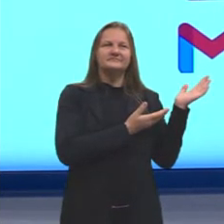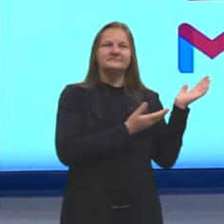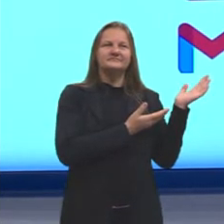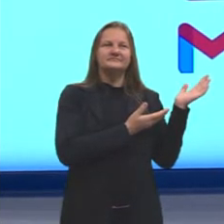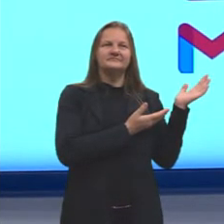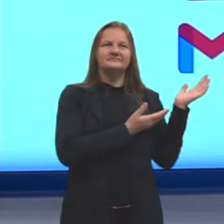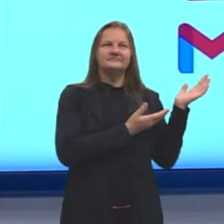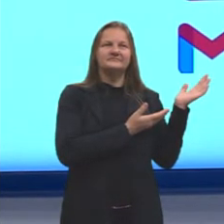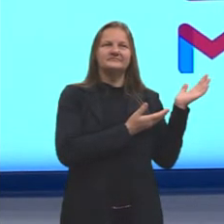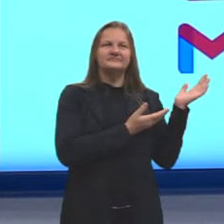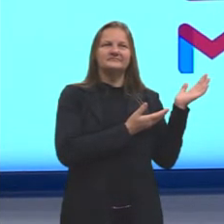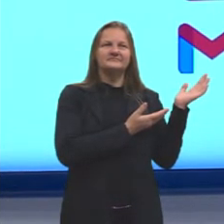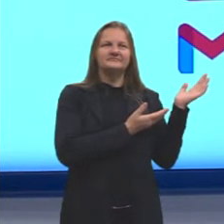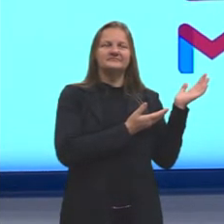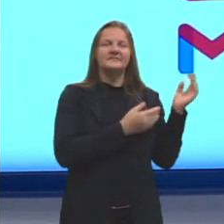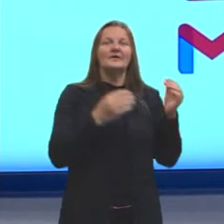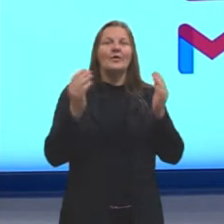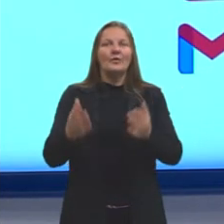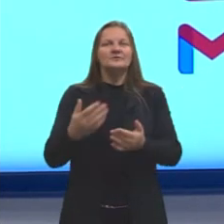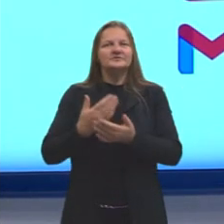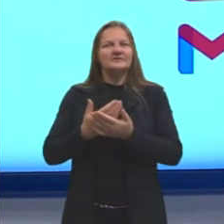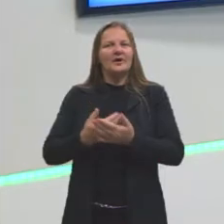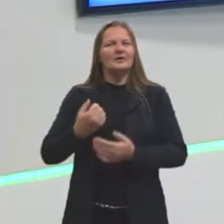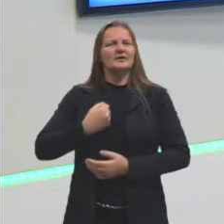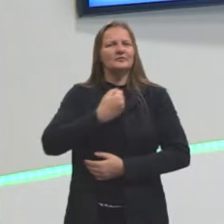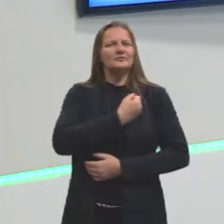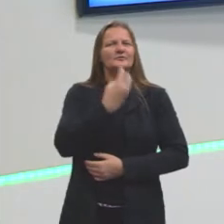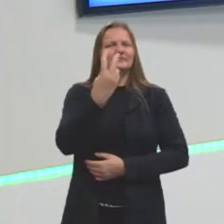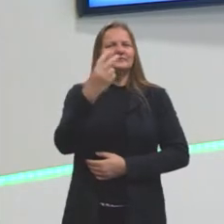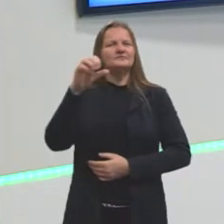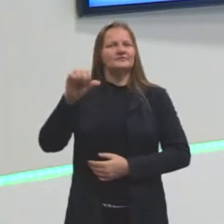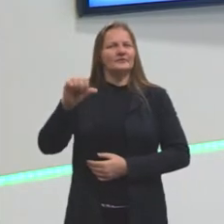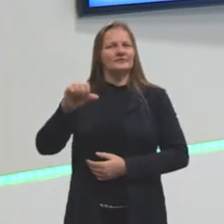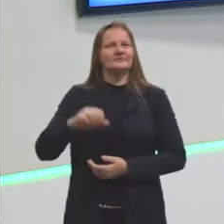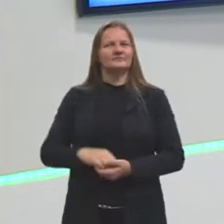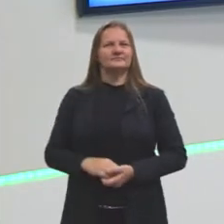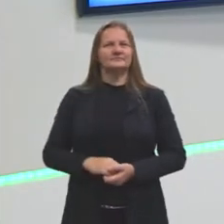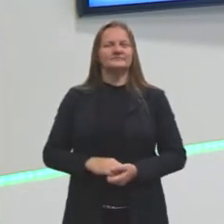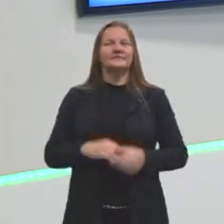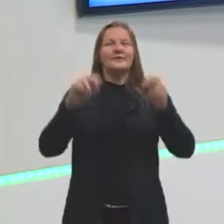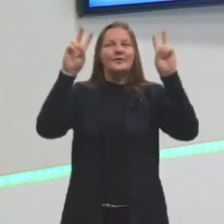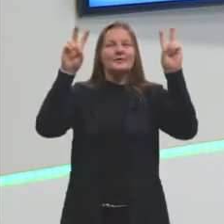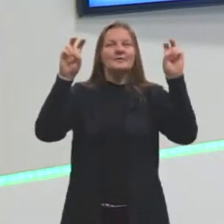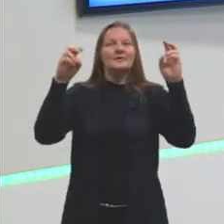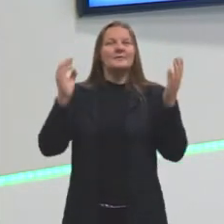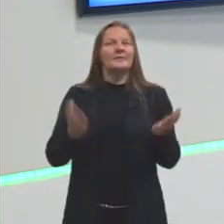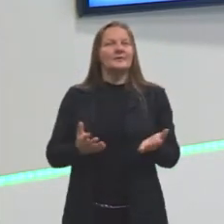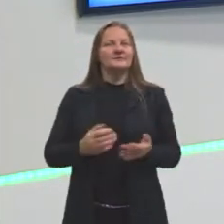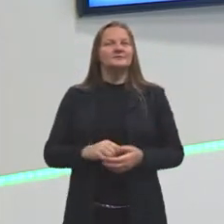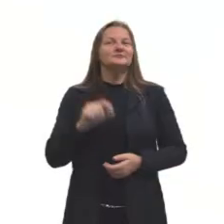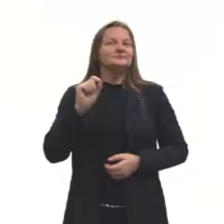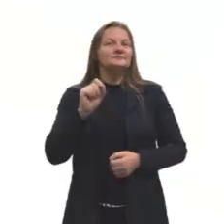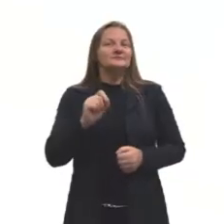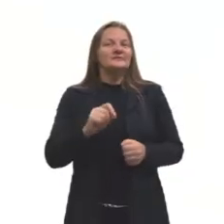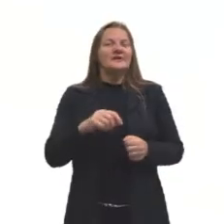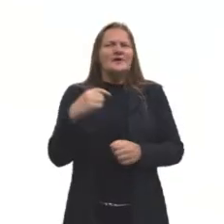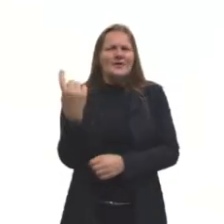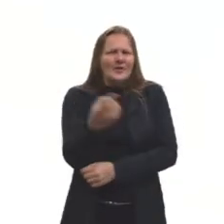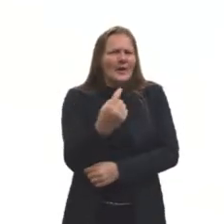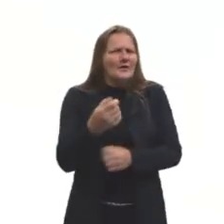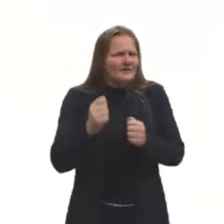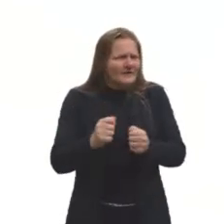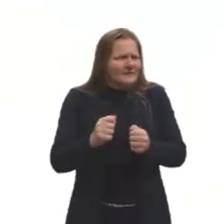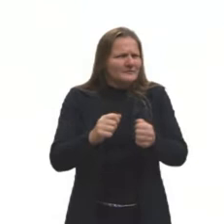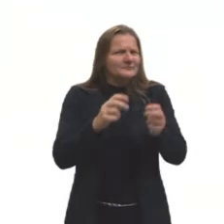aula então de número 29 o tema da nossa aula de hoje então aí vamos